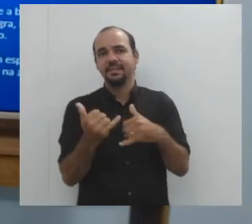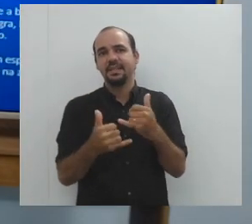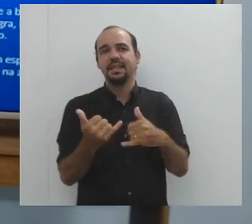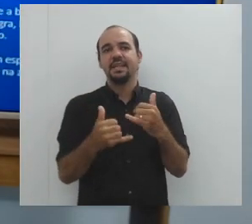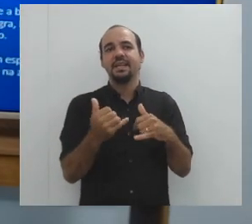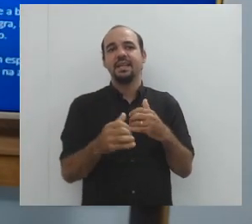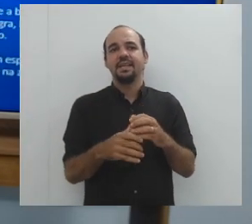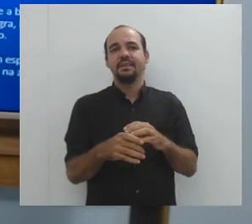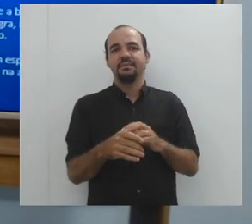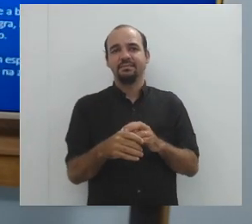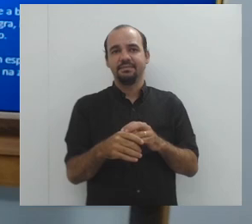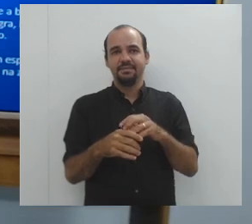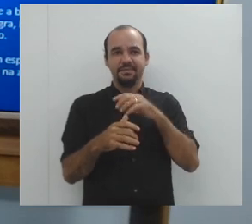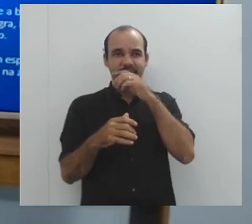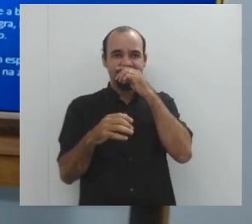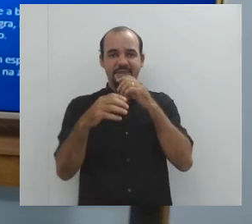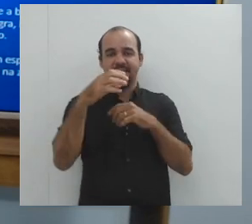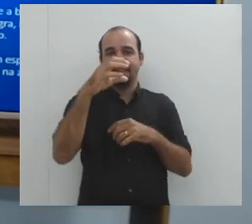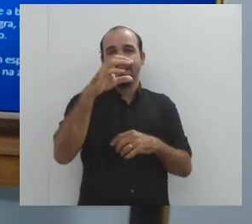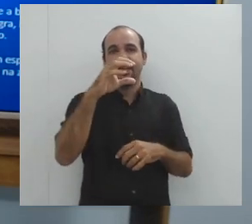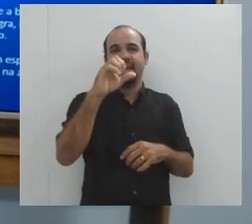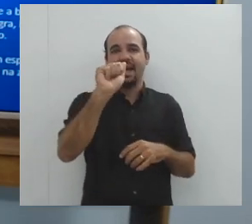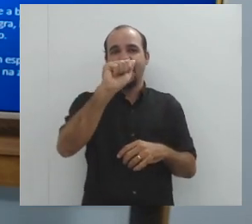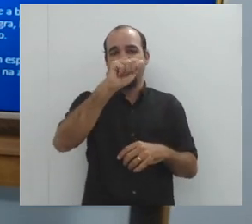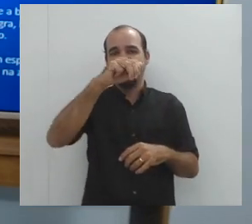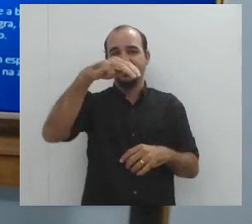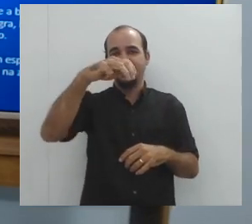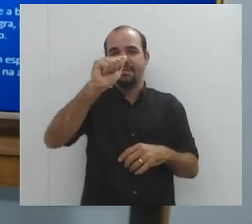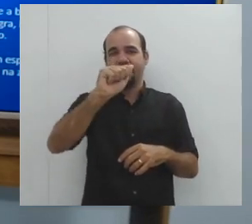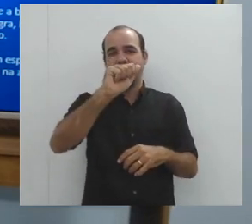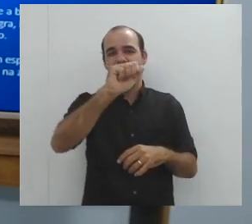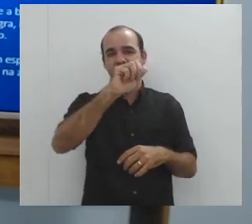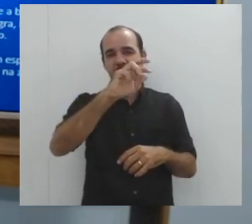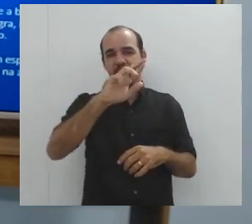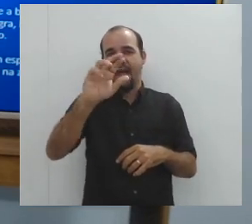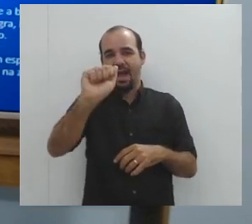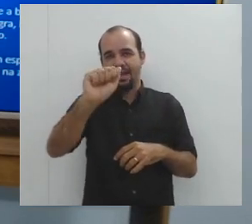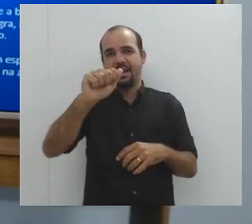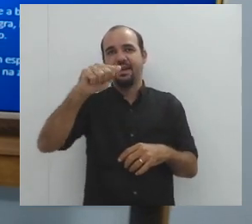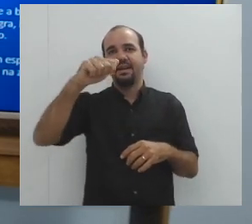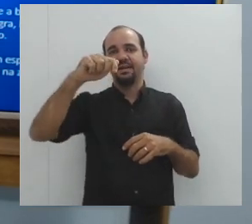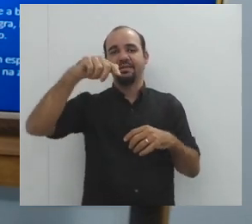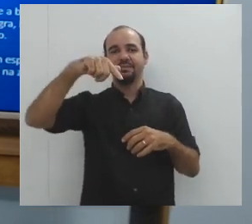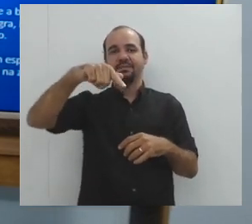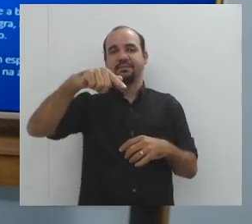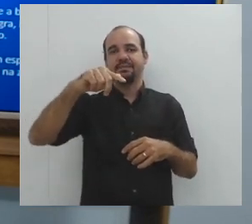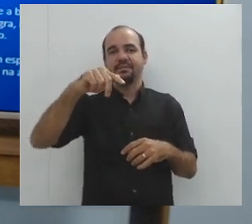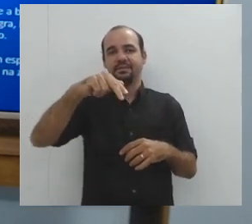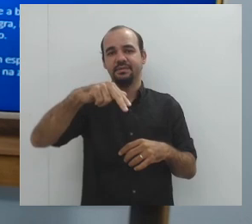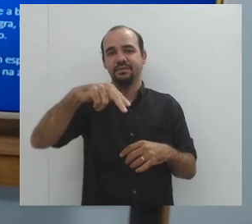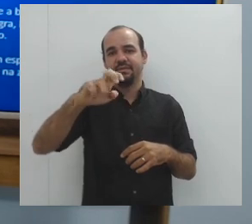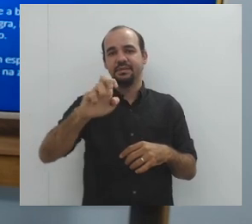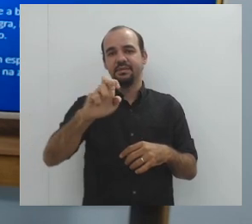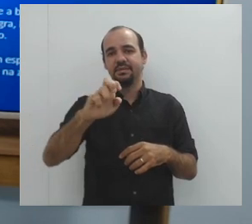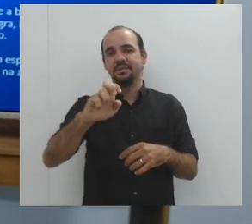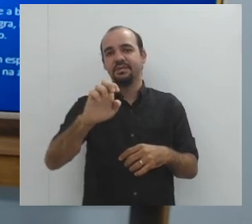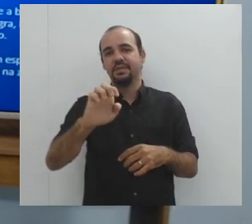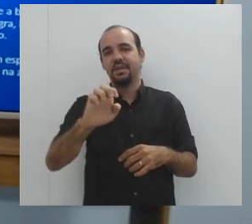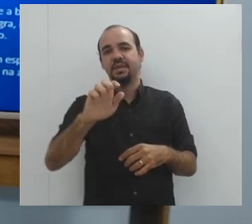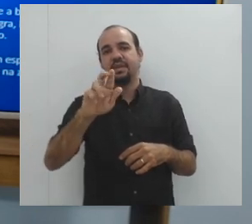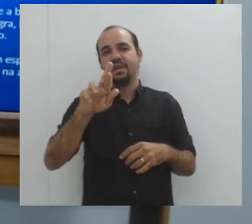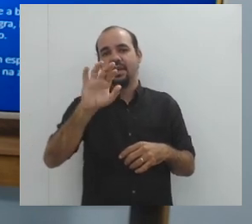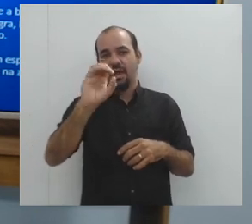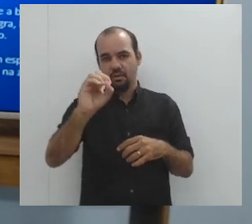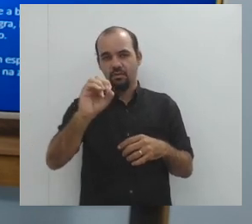Como eu falei, o Maranhão, pela população, grande população negra, e aí tem a influência da